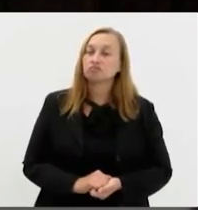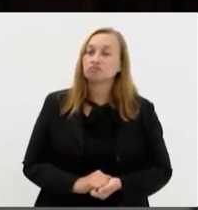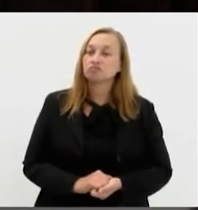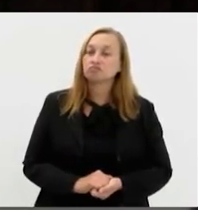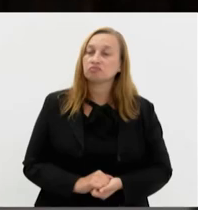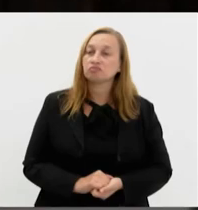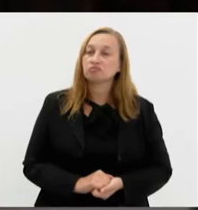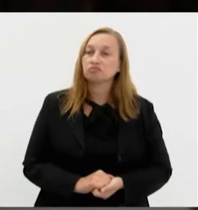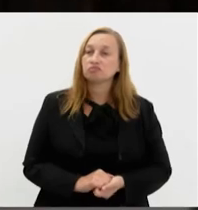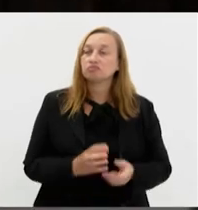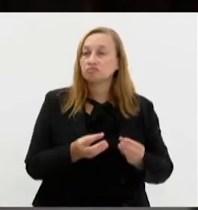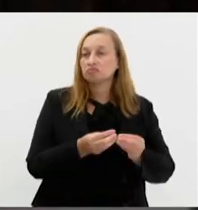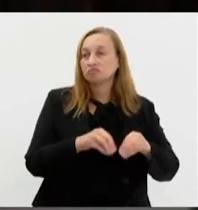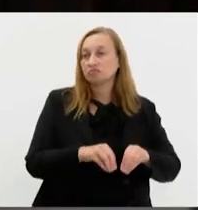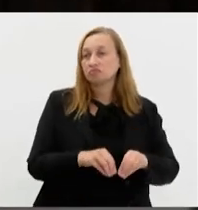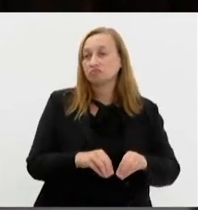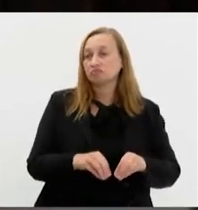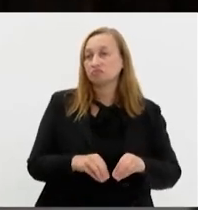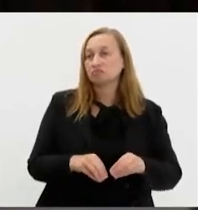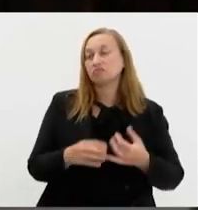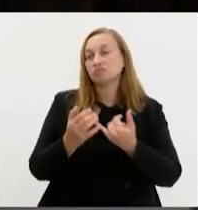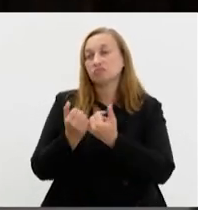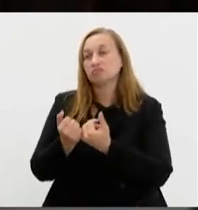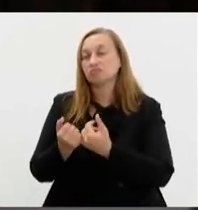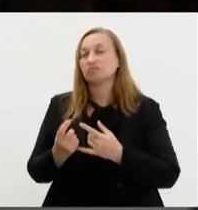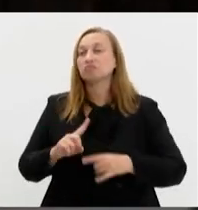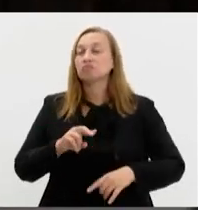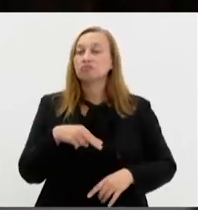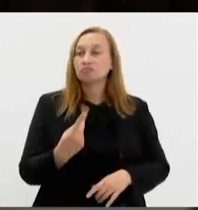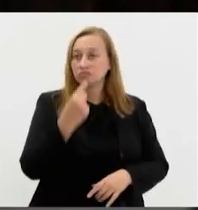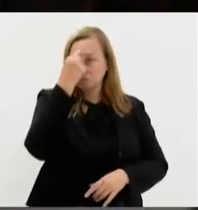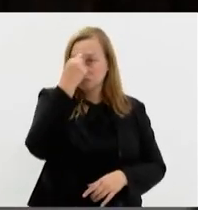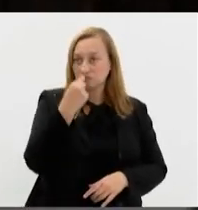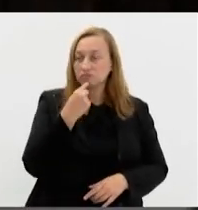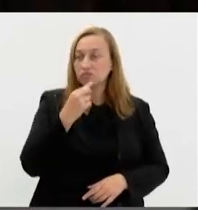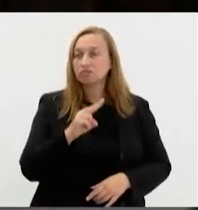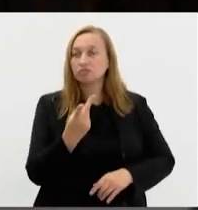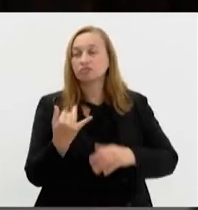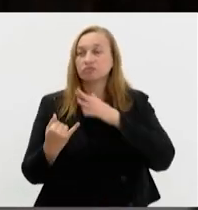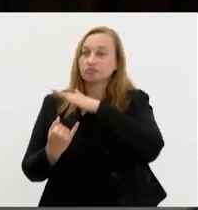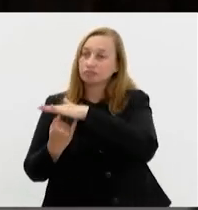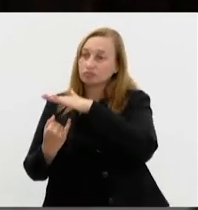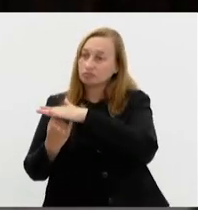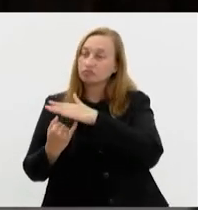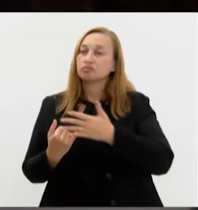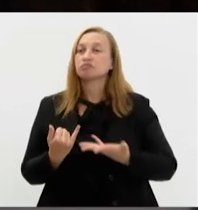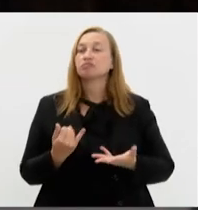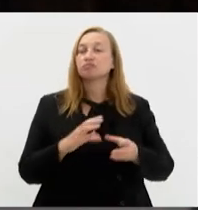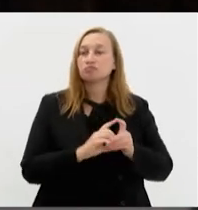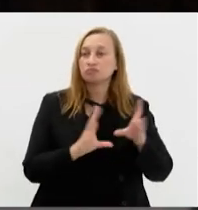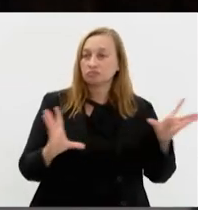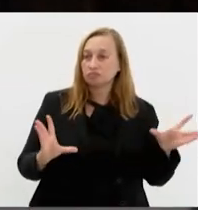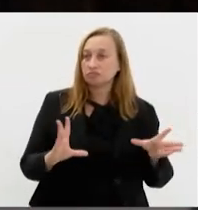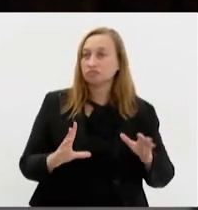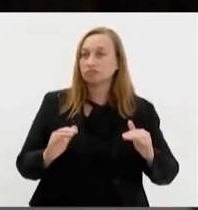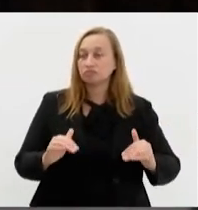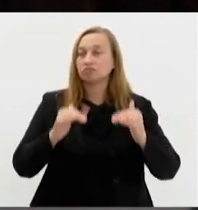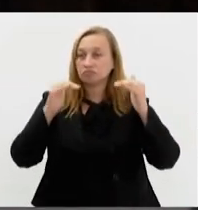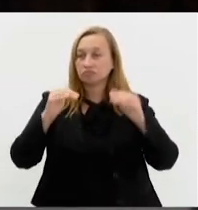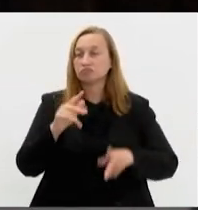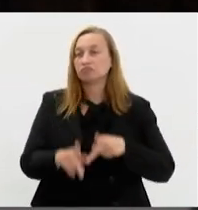outra ou a imagem de outra ou mais grave ainda um dano às instituições democráticas um dano à própria soberania